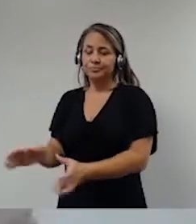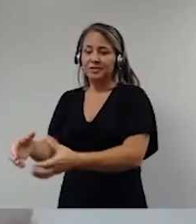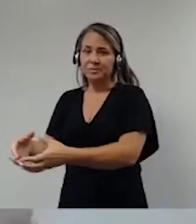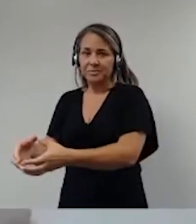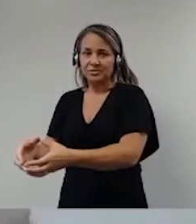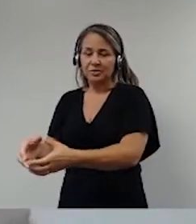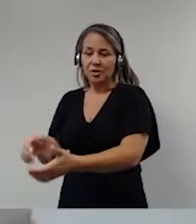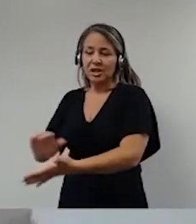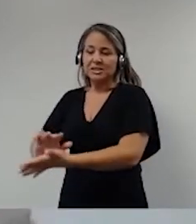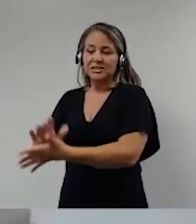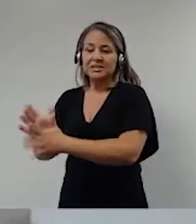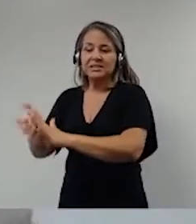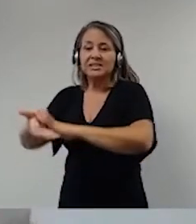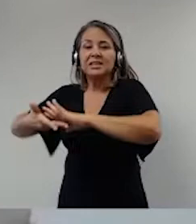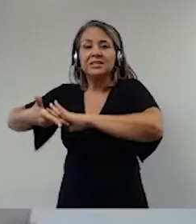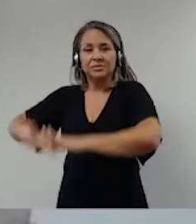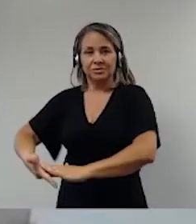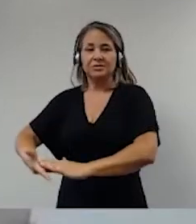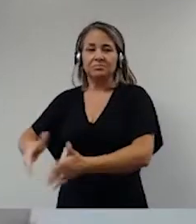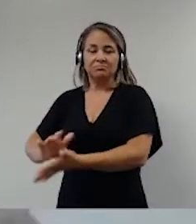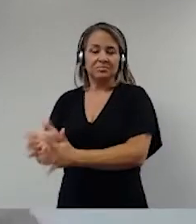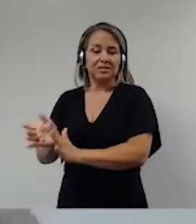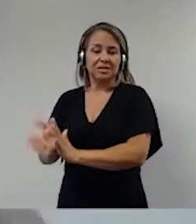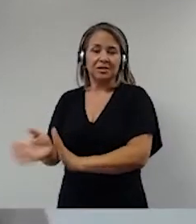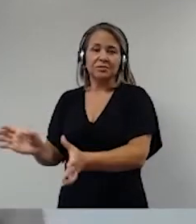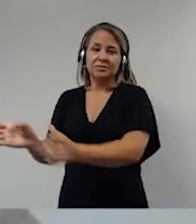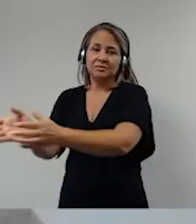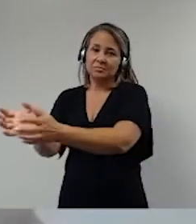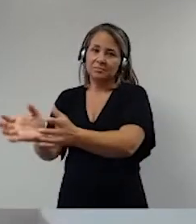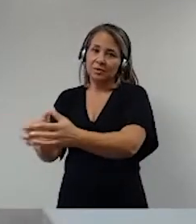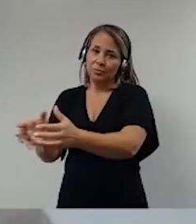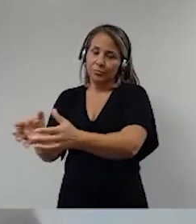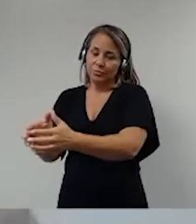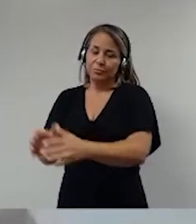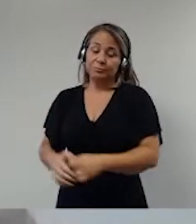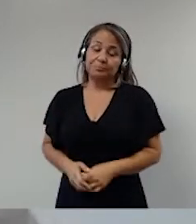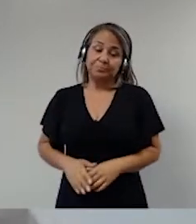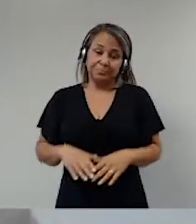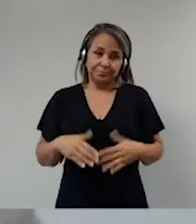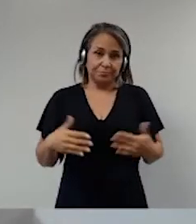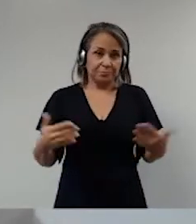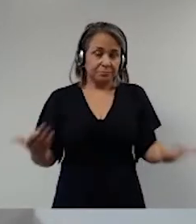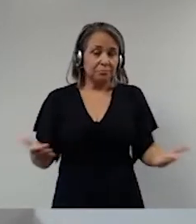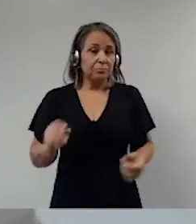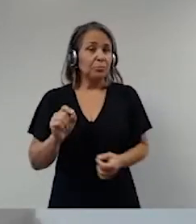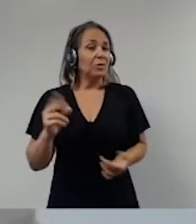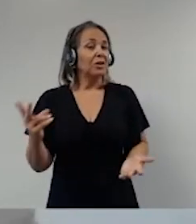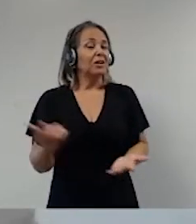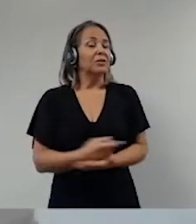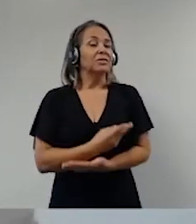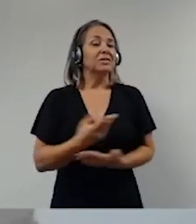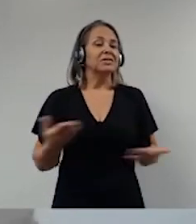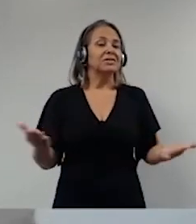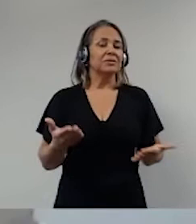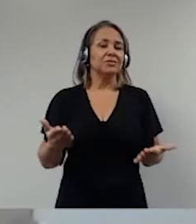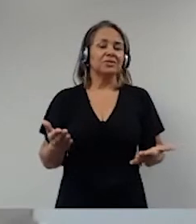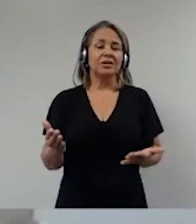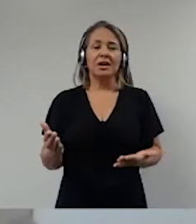danos ao status destes grupos. Bem, o que ocorre